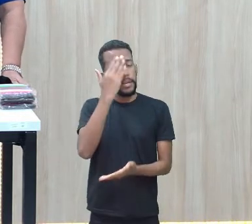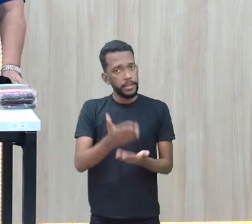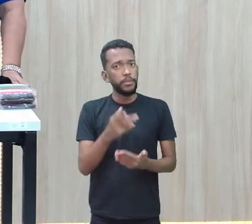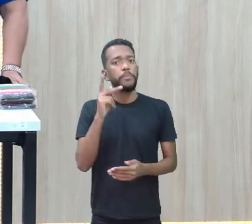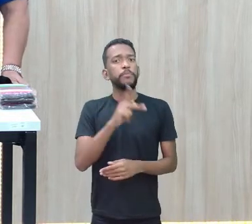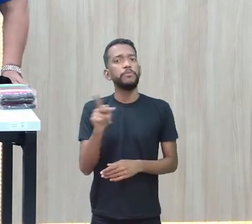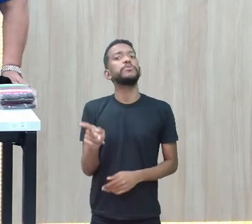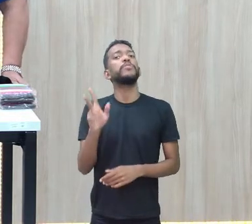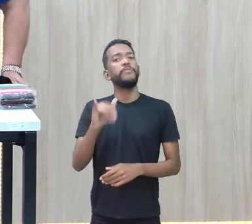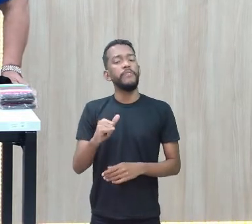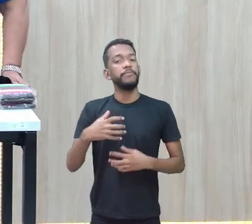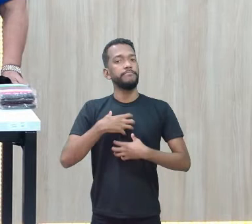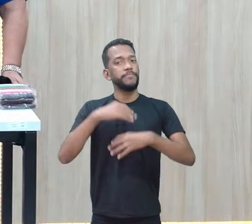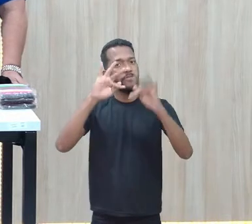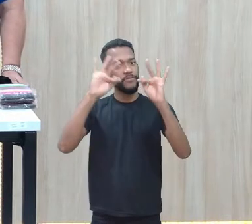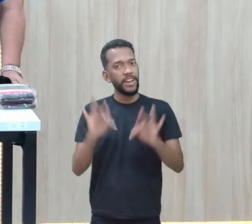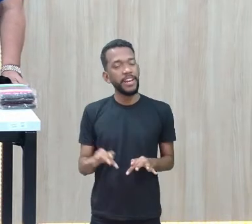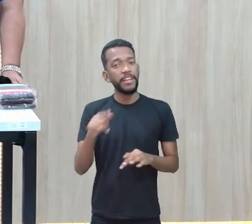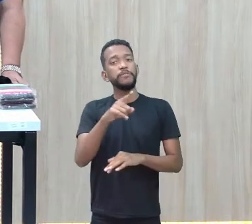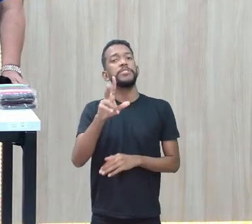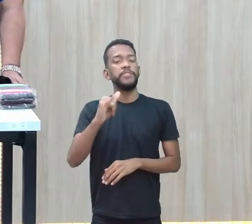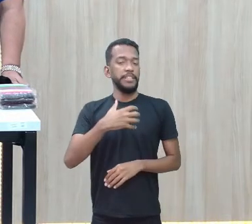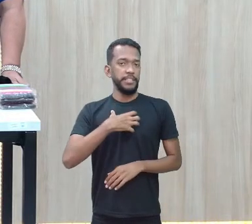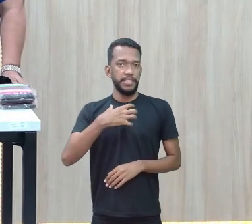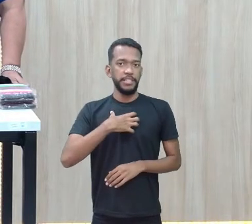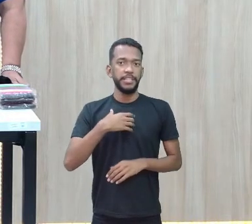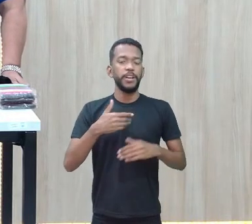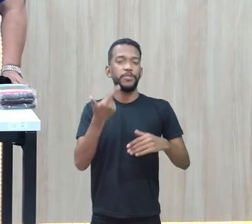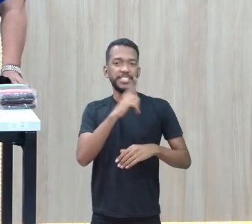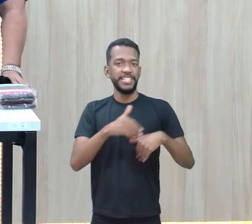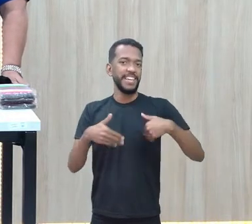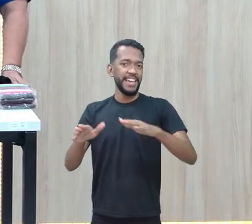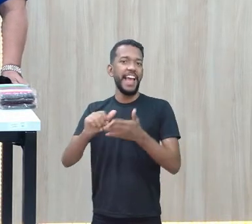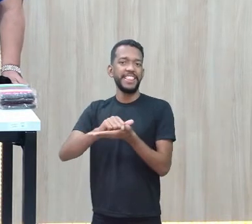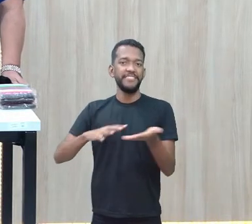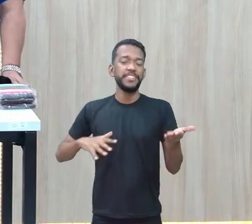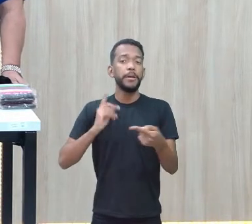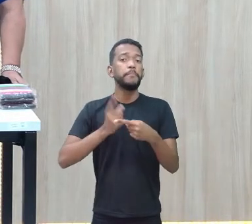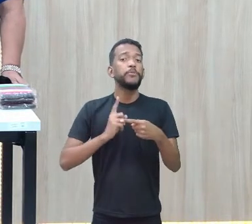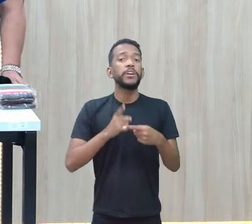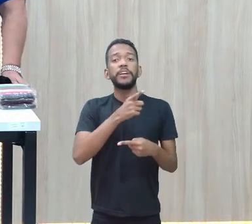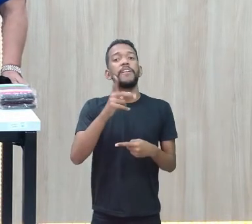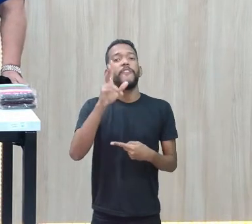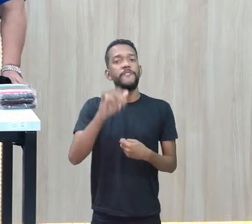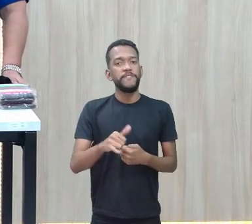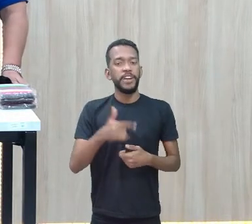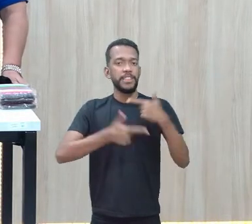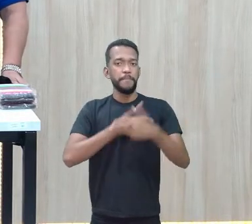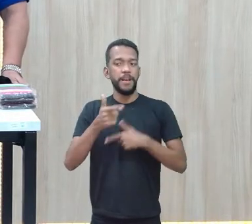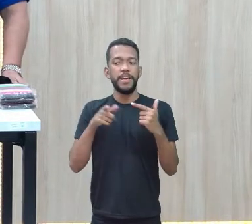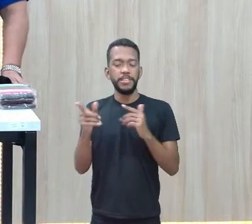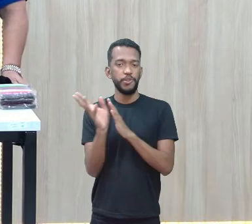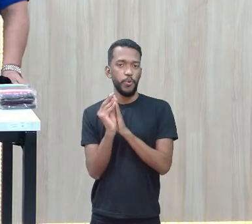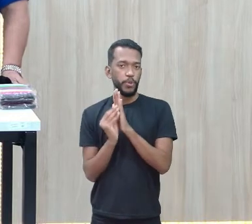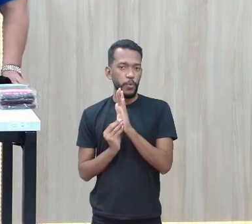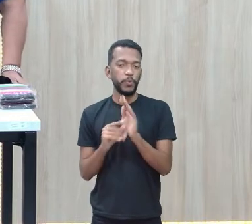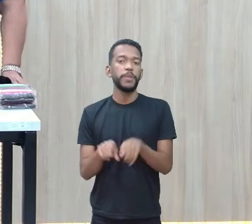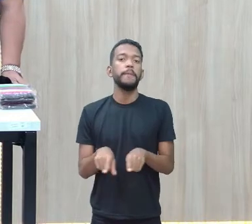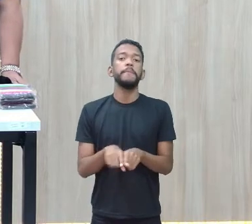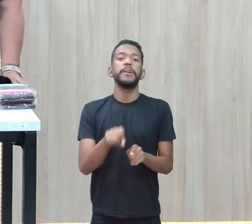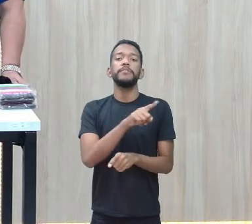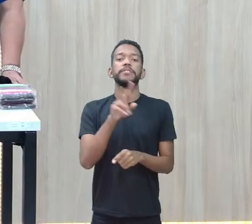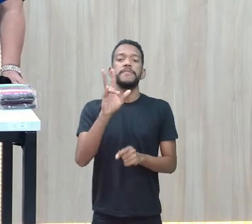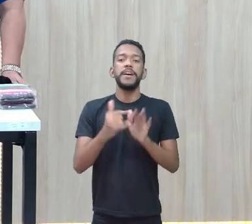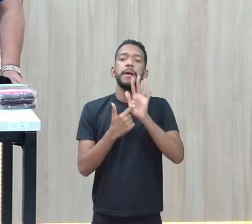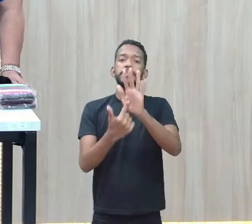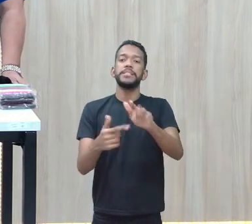muito feliz de você estar levando aí uma atividade, não é? Porque ele vai trabalhar esse conteúdo e você já vai também